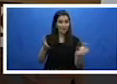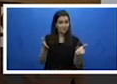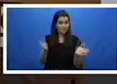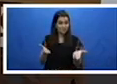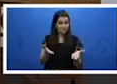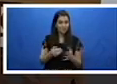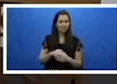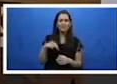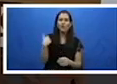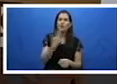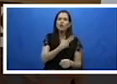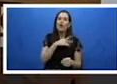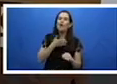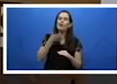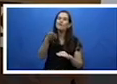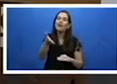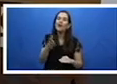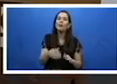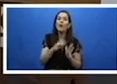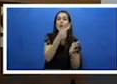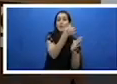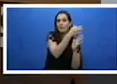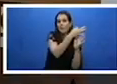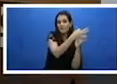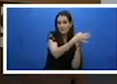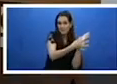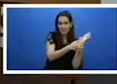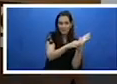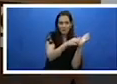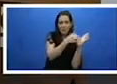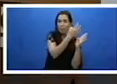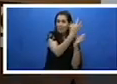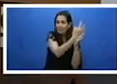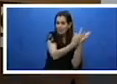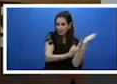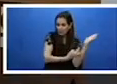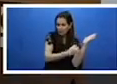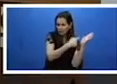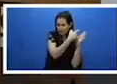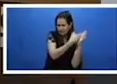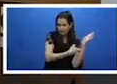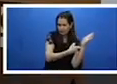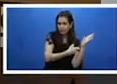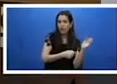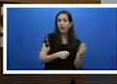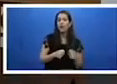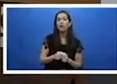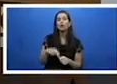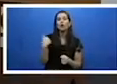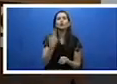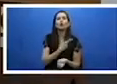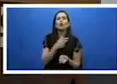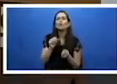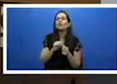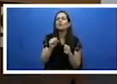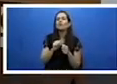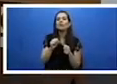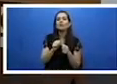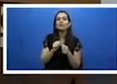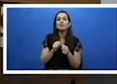Agora, nós vamos para a nossa produção textual, tá? Essa produção, nós vamos fazer